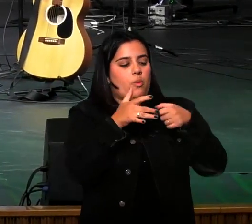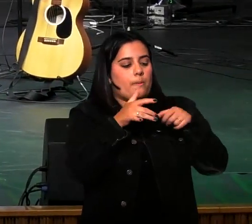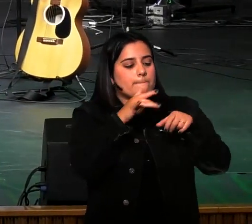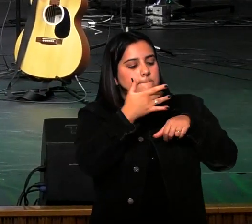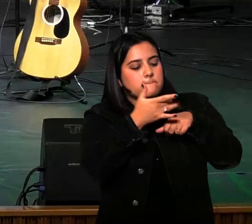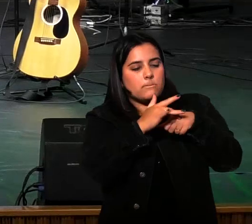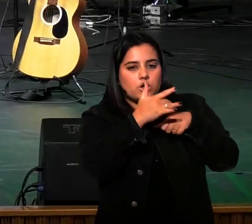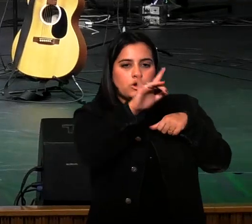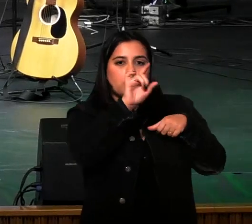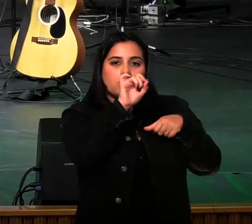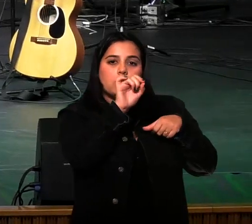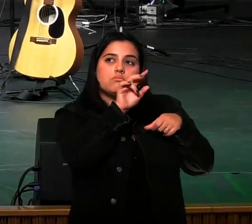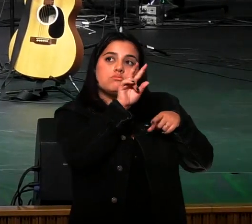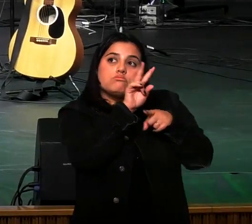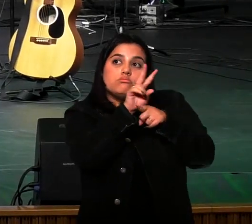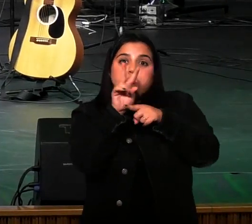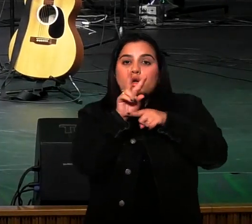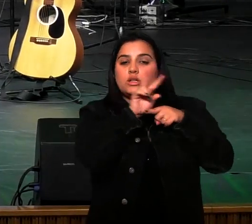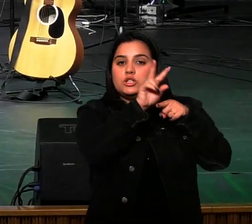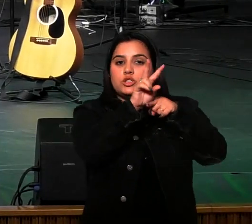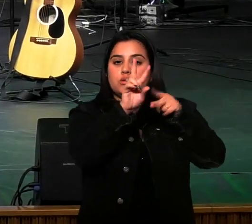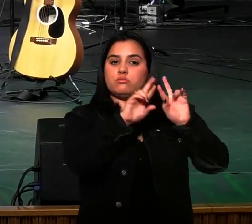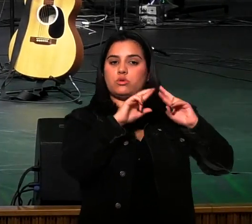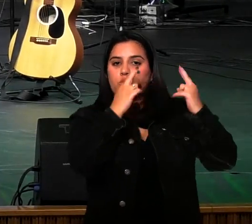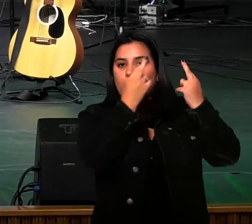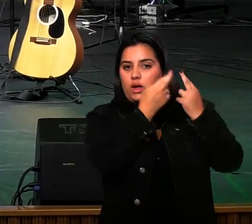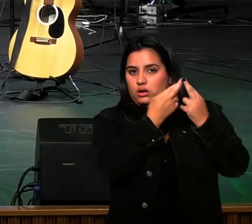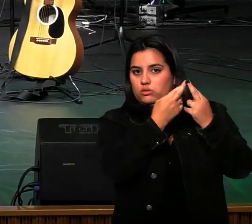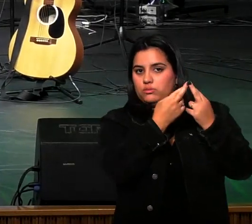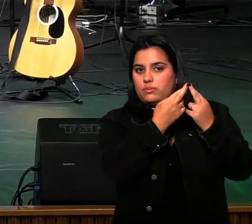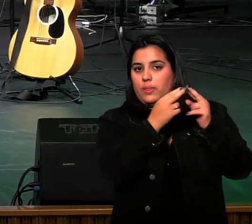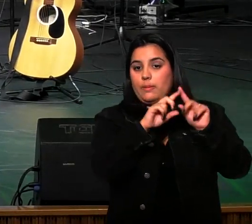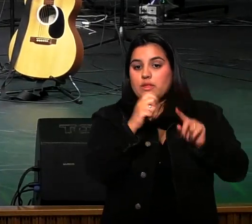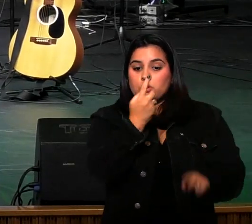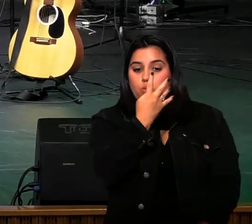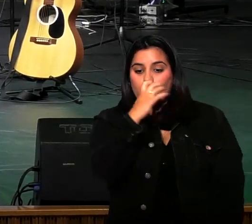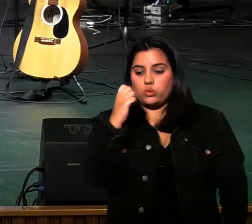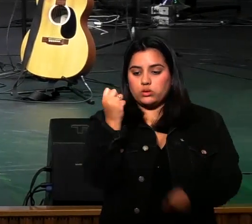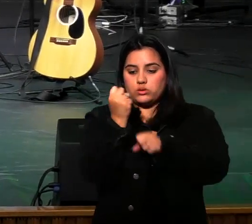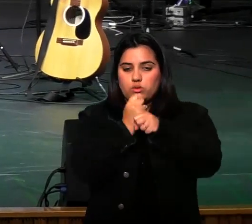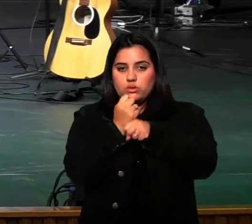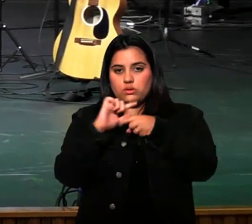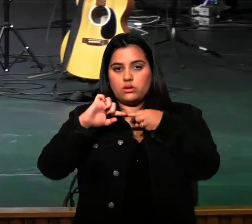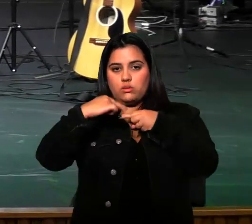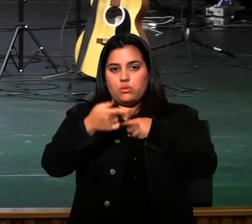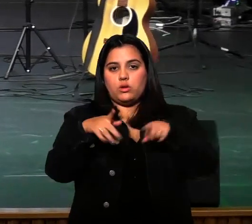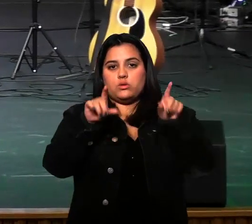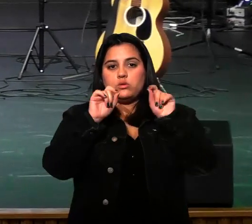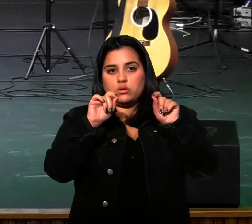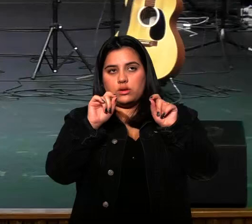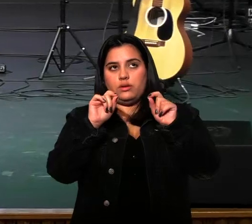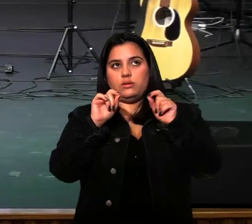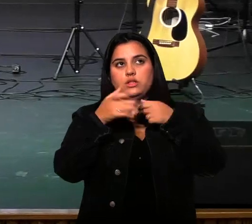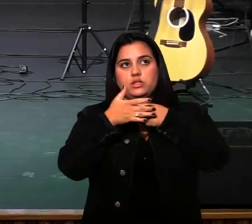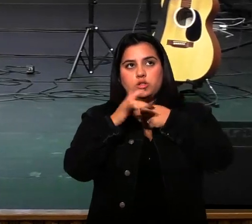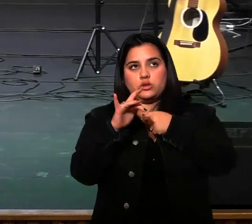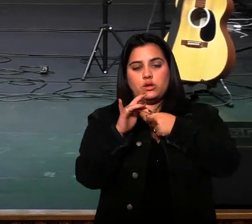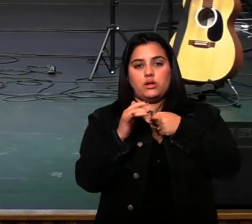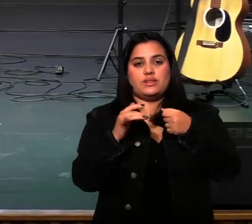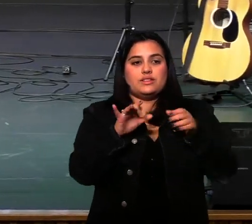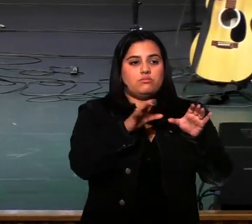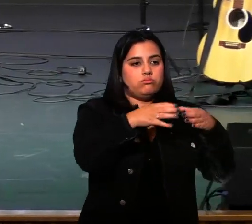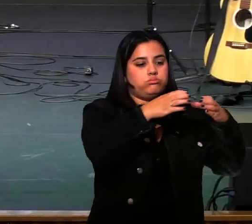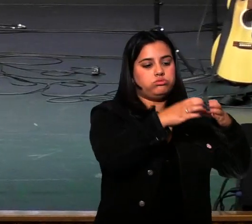E aquilo tinha sido uma vitória no passado. 400 anos depois, essa joia ficou em um dos reinos. Eles se dividiram em 5